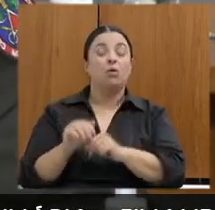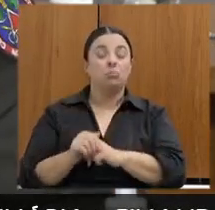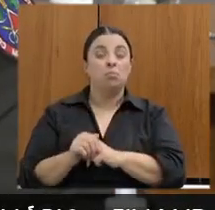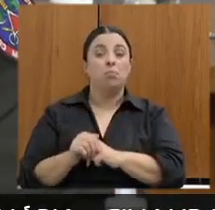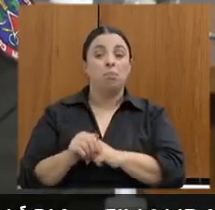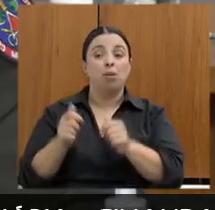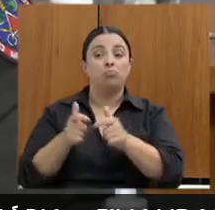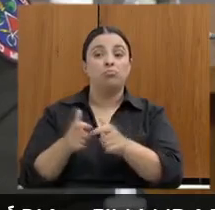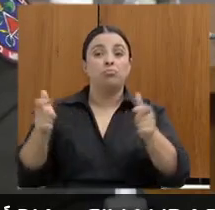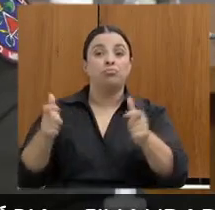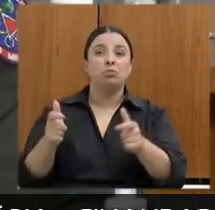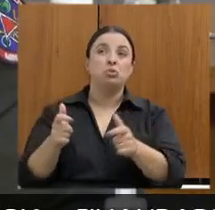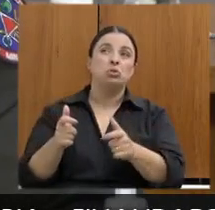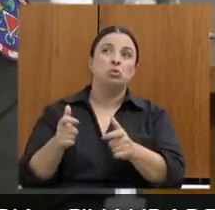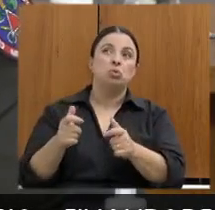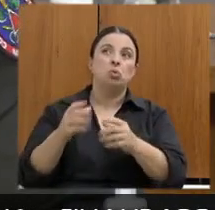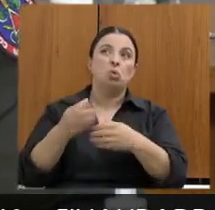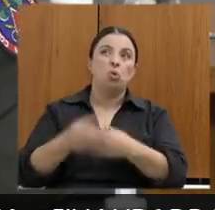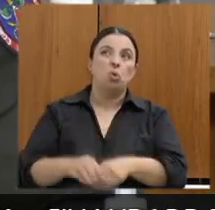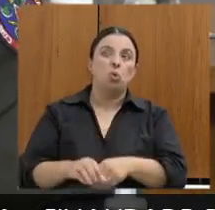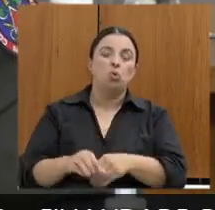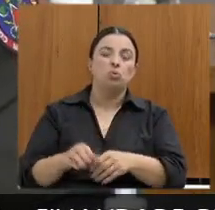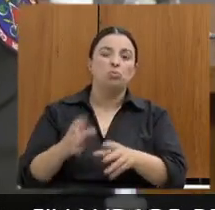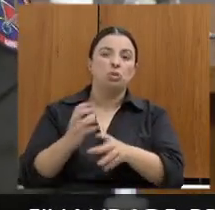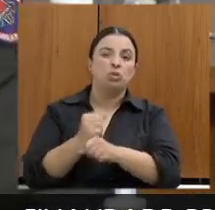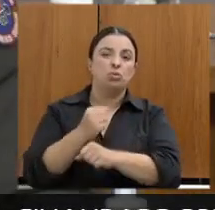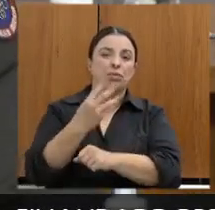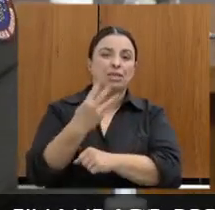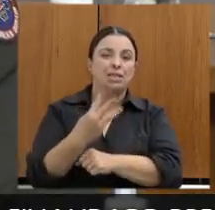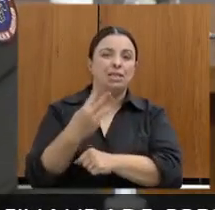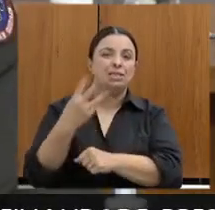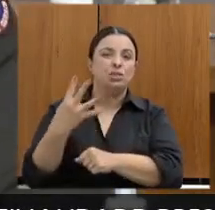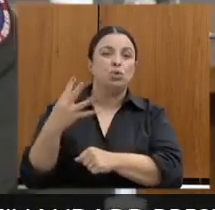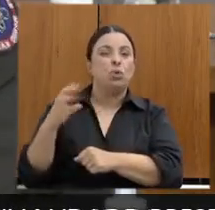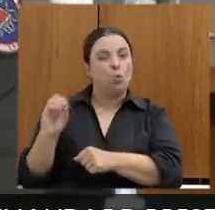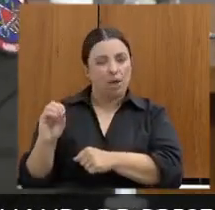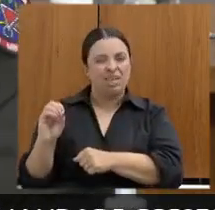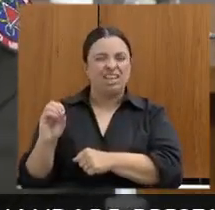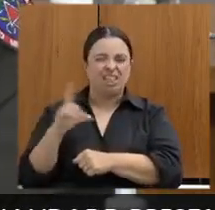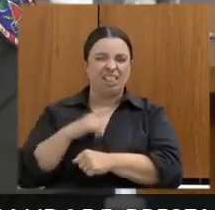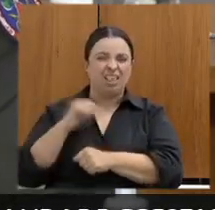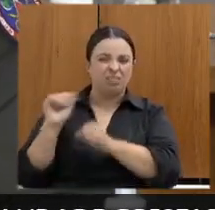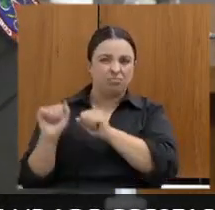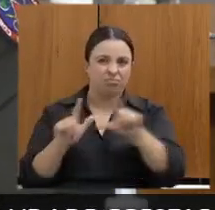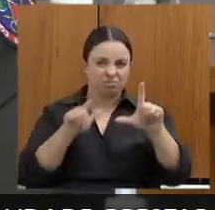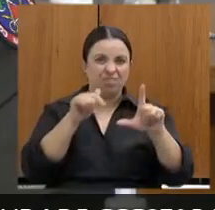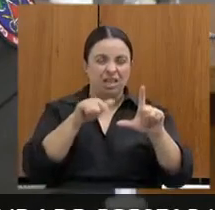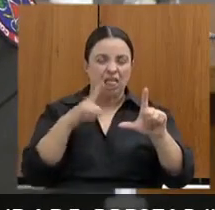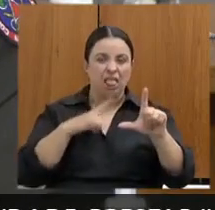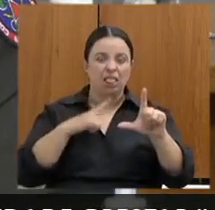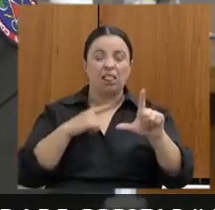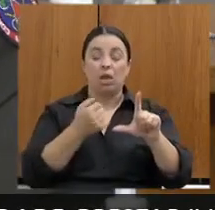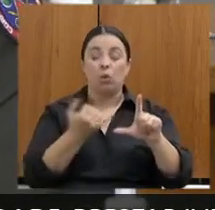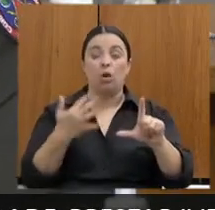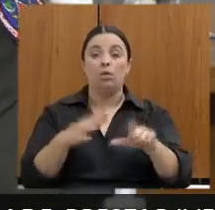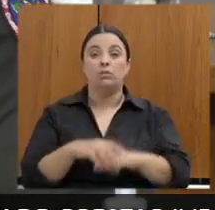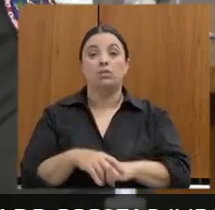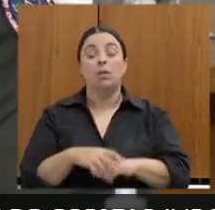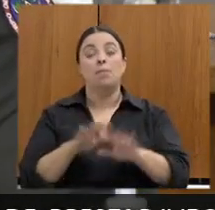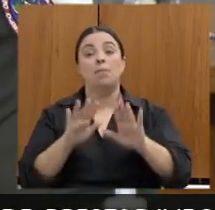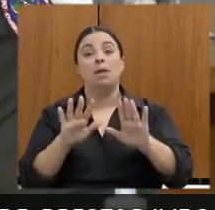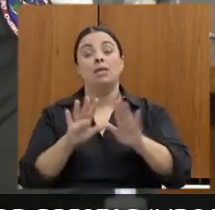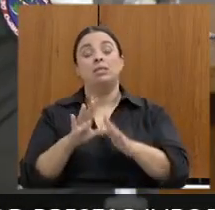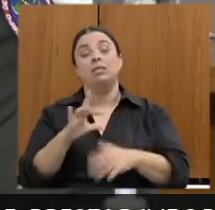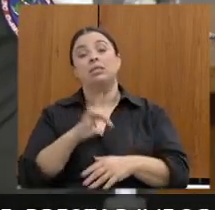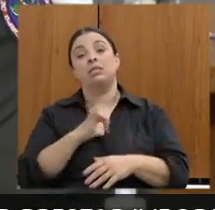e vinte e três de aproximadamente 340 não tenho aqui os números eles estão na apresentação Mas enfim nós temos